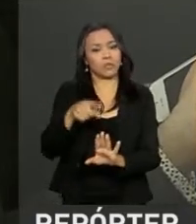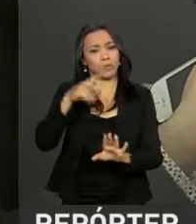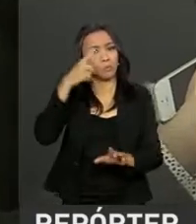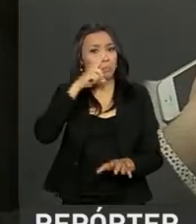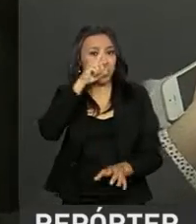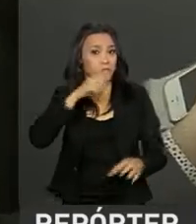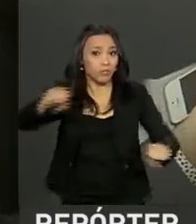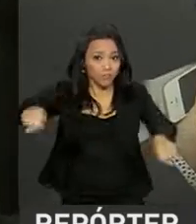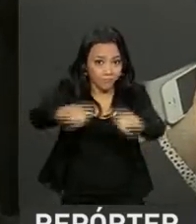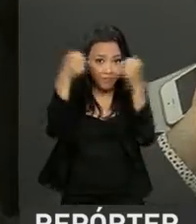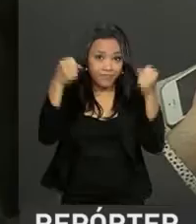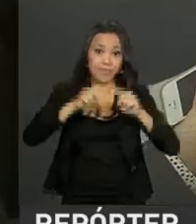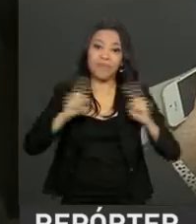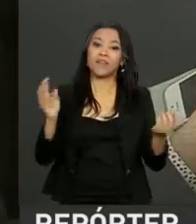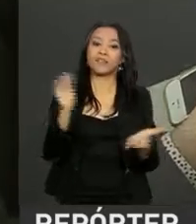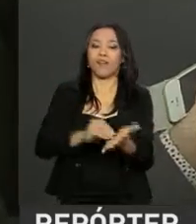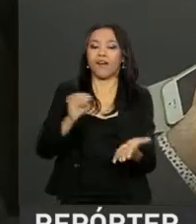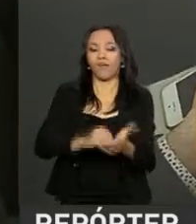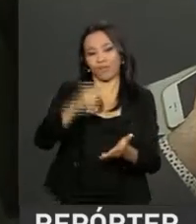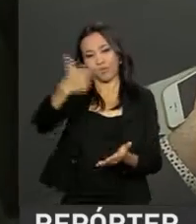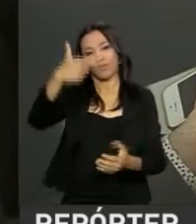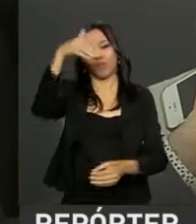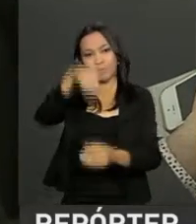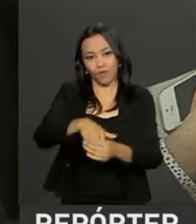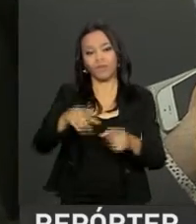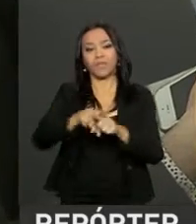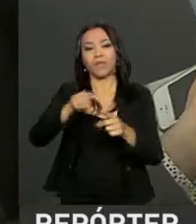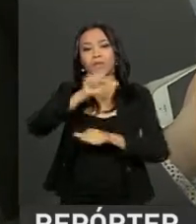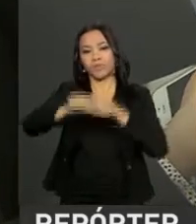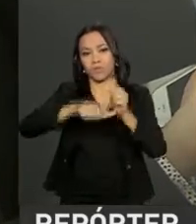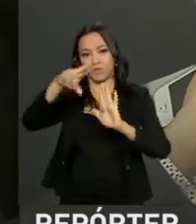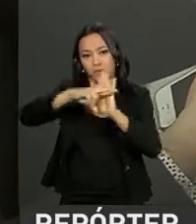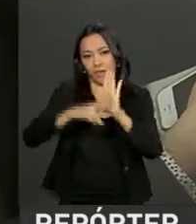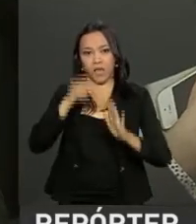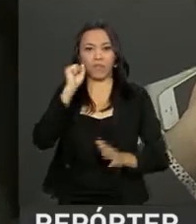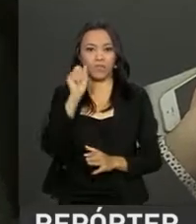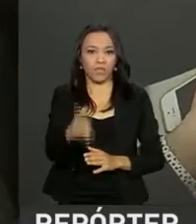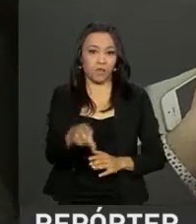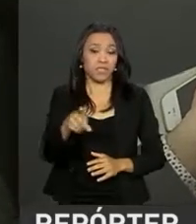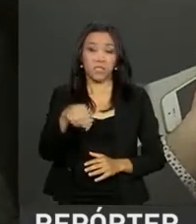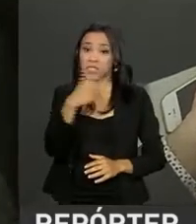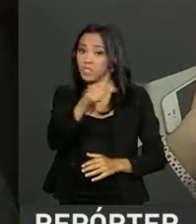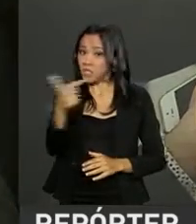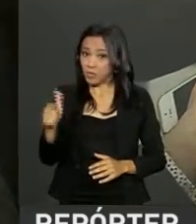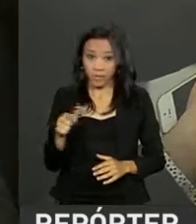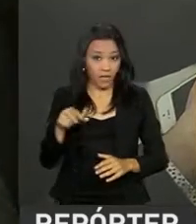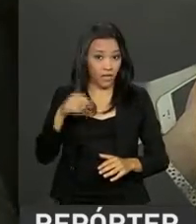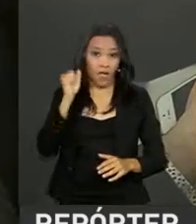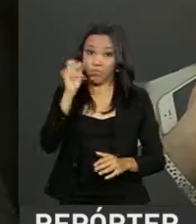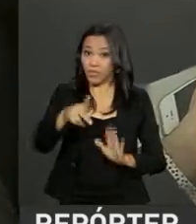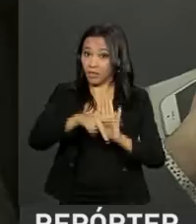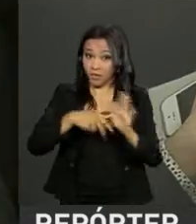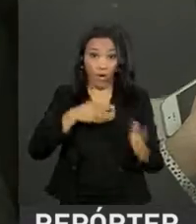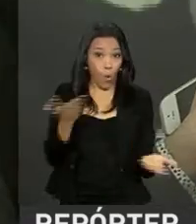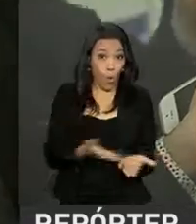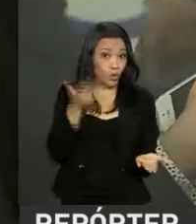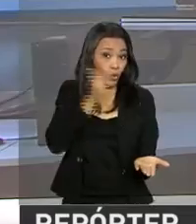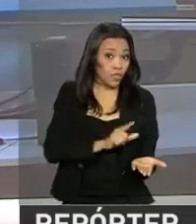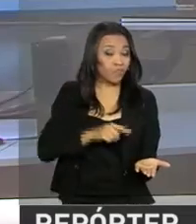fiscal. Mas ainda precisa o segundo turno e a reforma da Previdência. Sem a reforma da Previdência, a vitória de hoje não vai